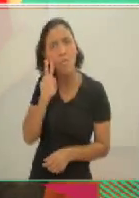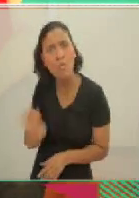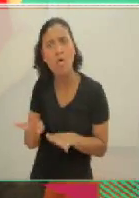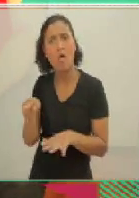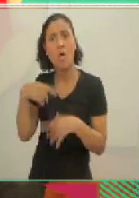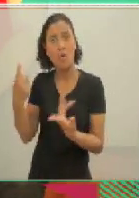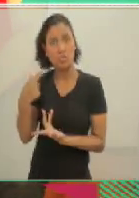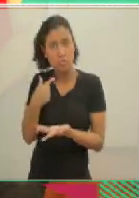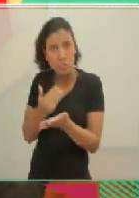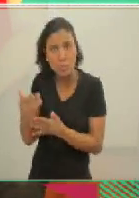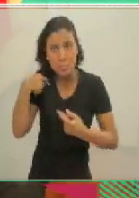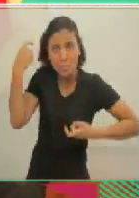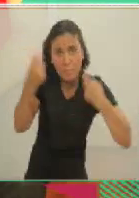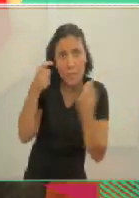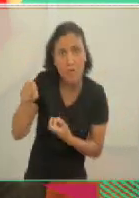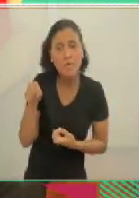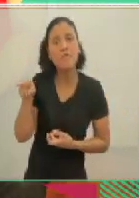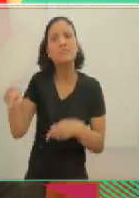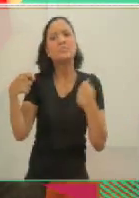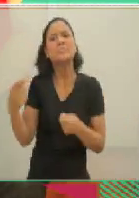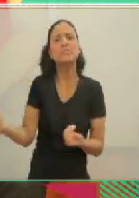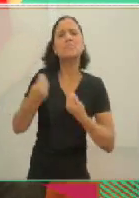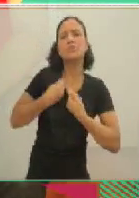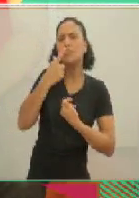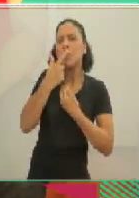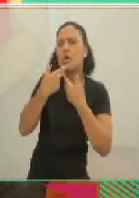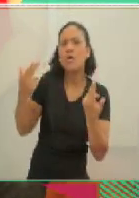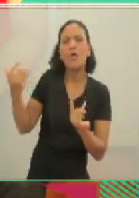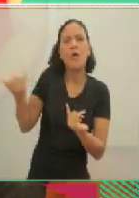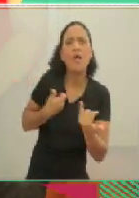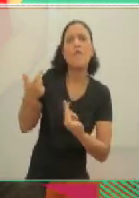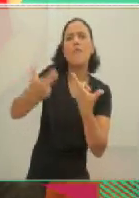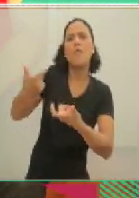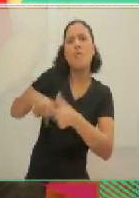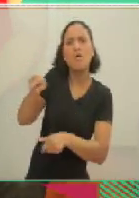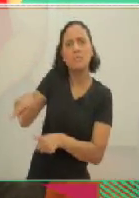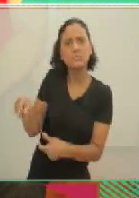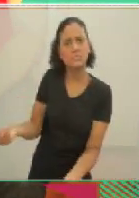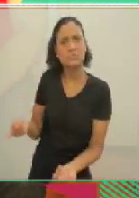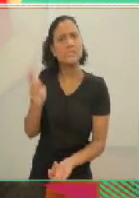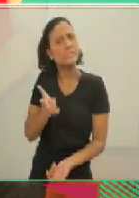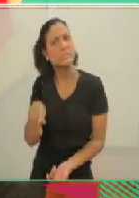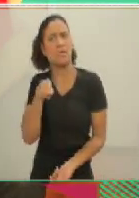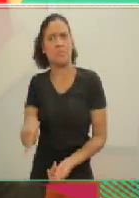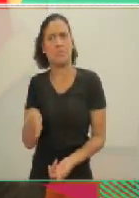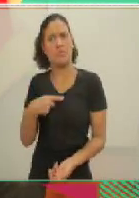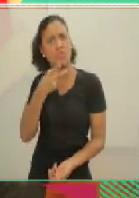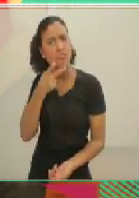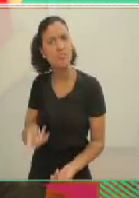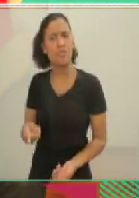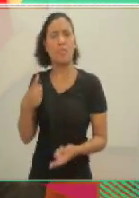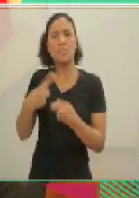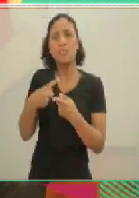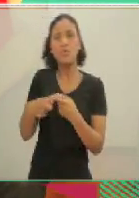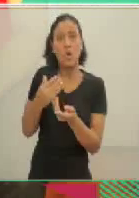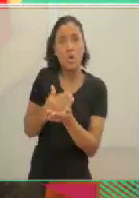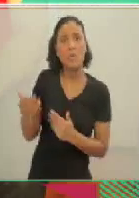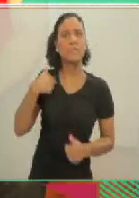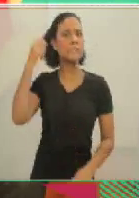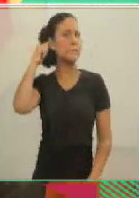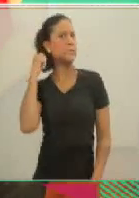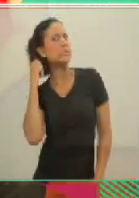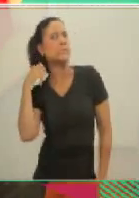você vem me dar uma notícia assim de onde você está? Acontece super assim. Ele falou, é porque você começa a puxar o cabelo. De fato, eu começava a fazer